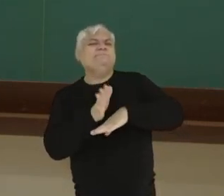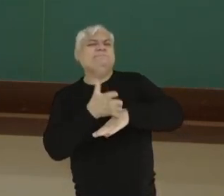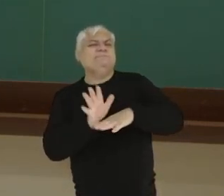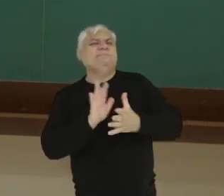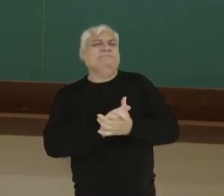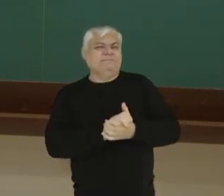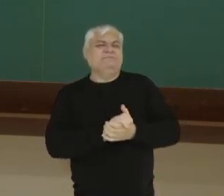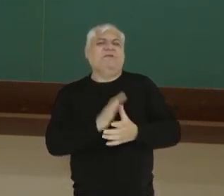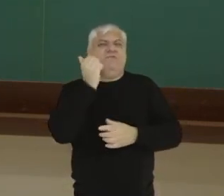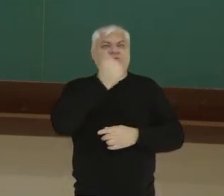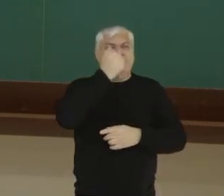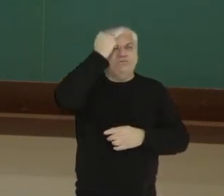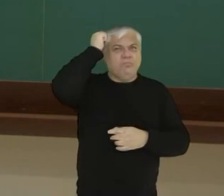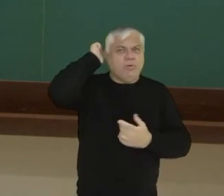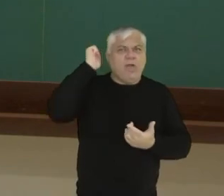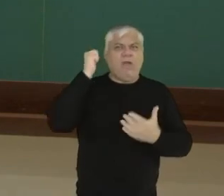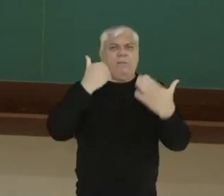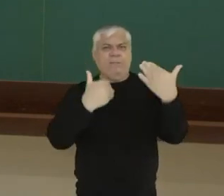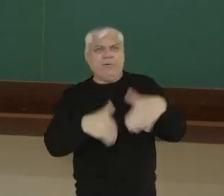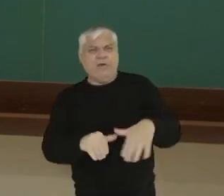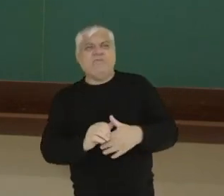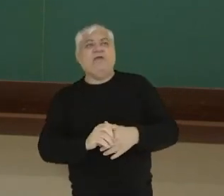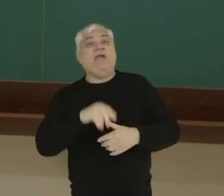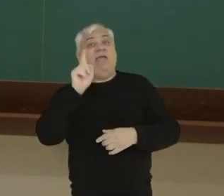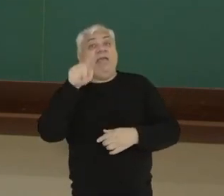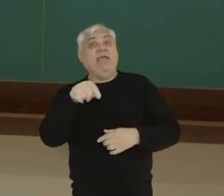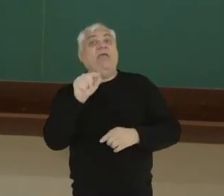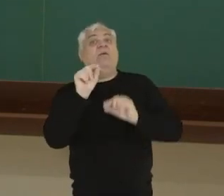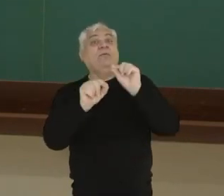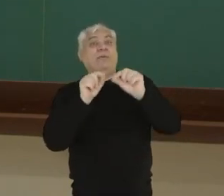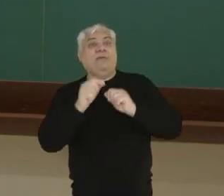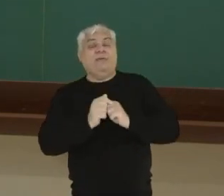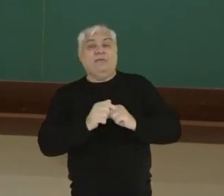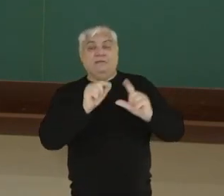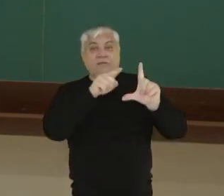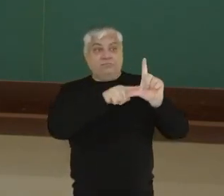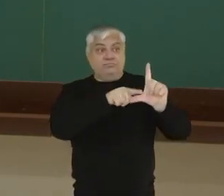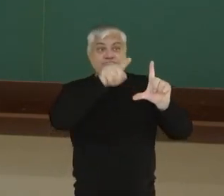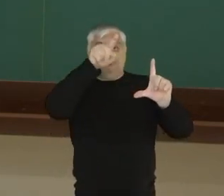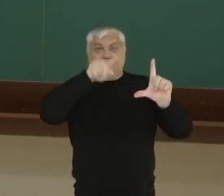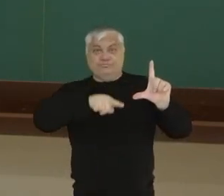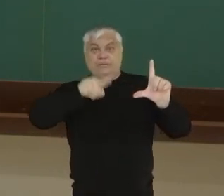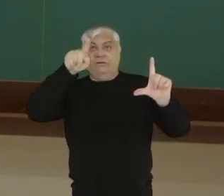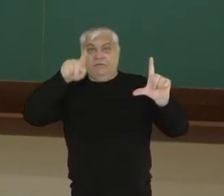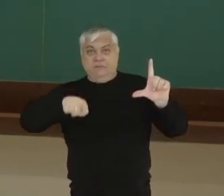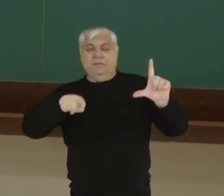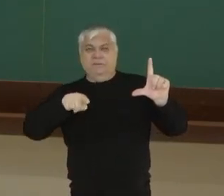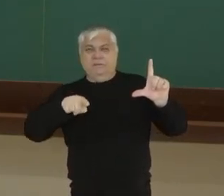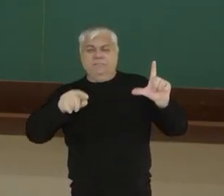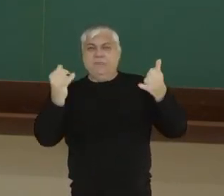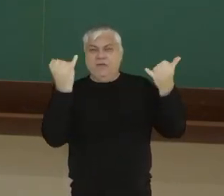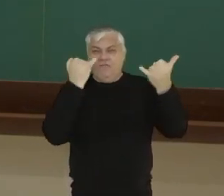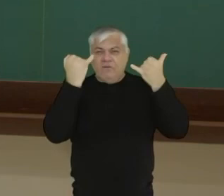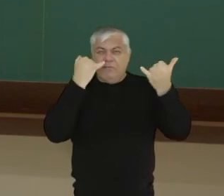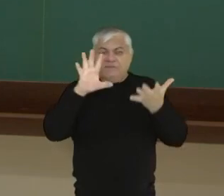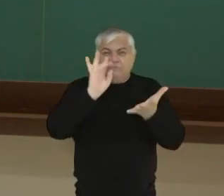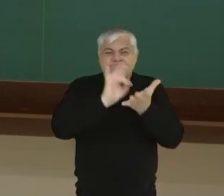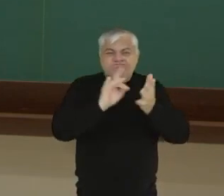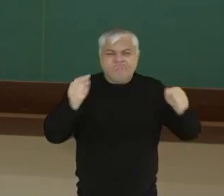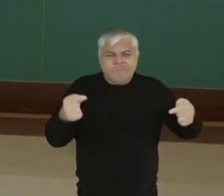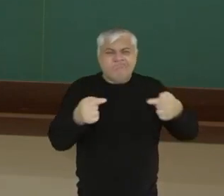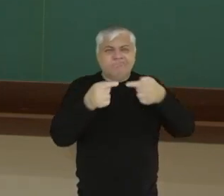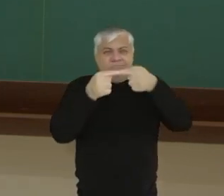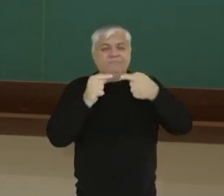de vestibular, de uma prova qualquer, é esperado que o gráfico seja um pouquinho mais preciso, tá? Em relação a esses